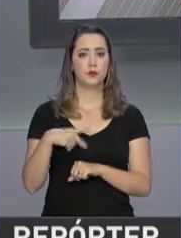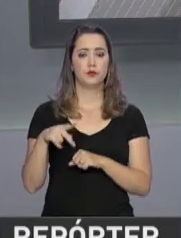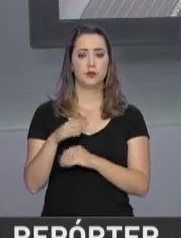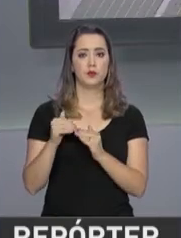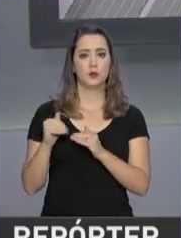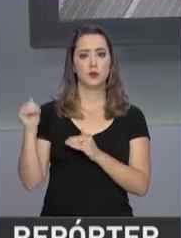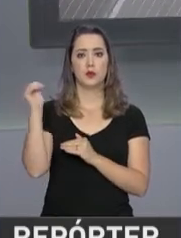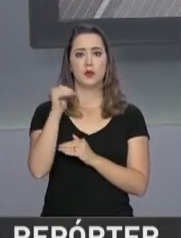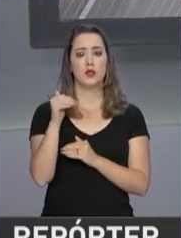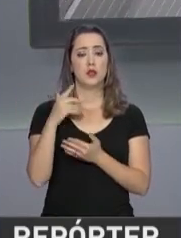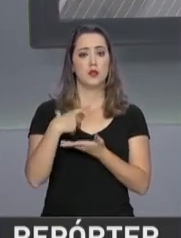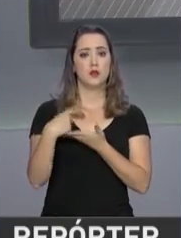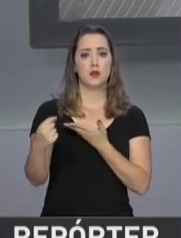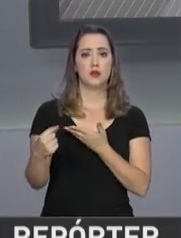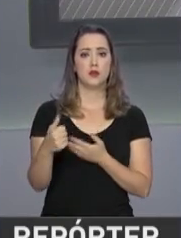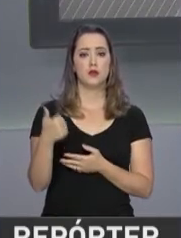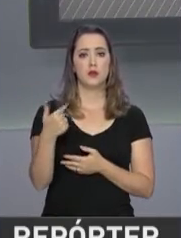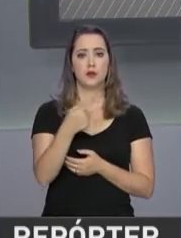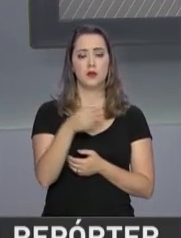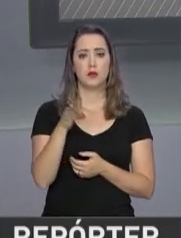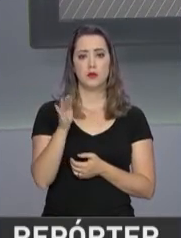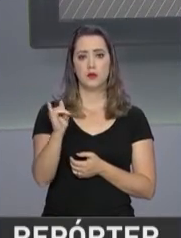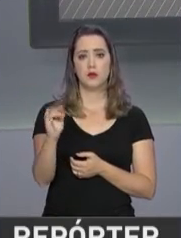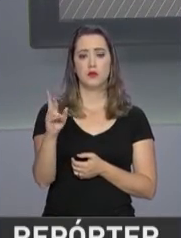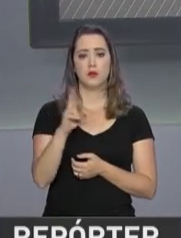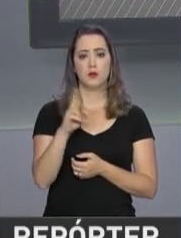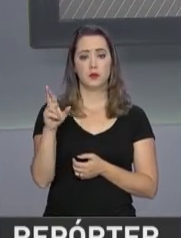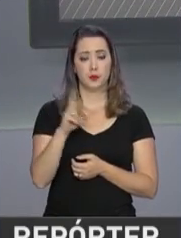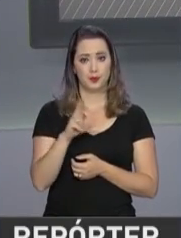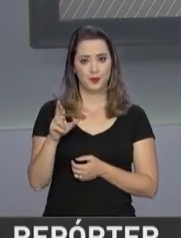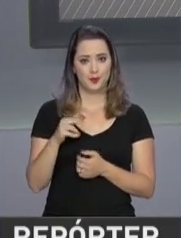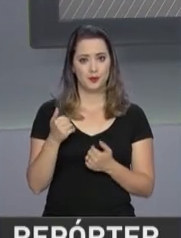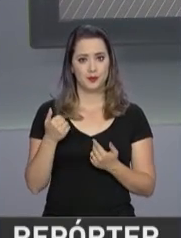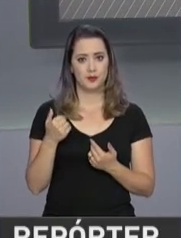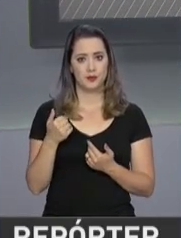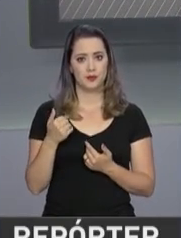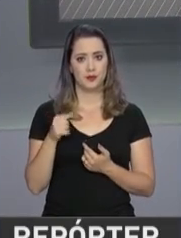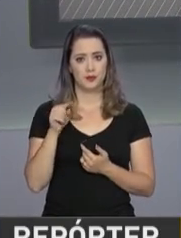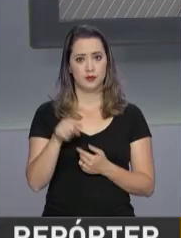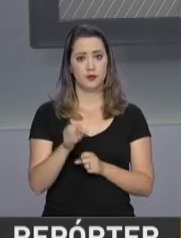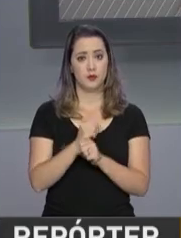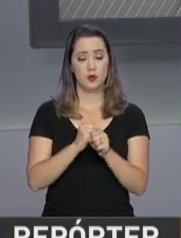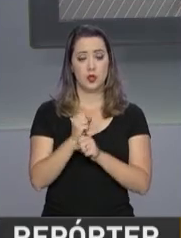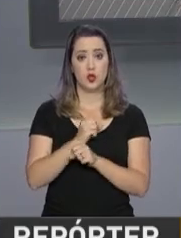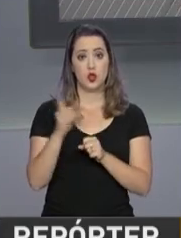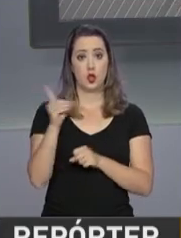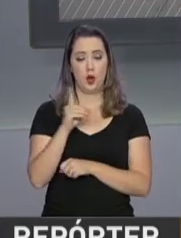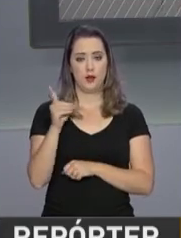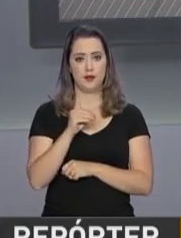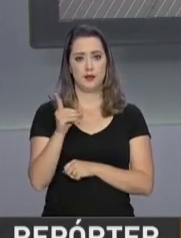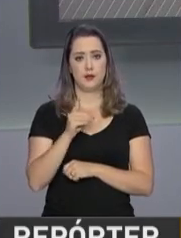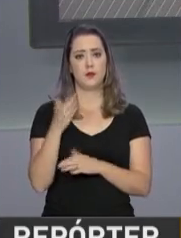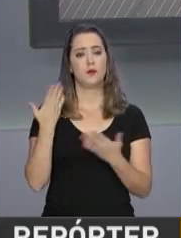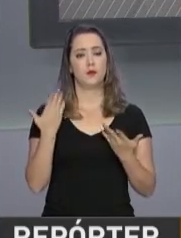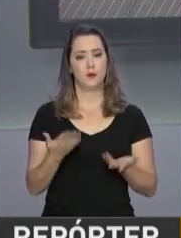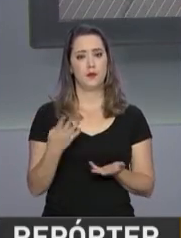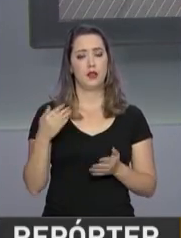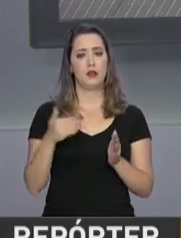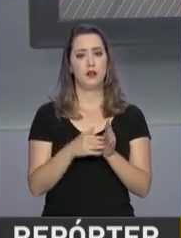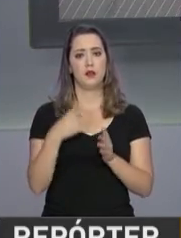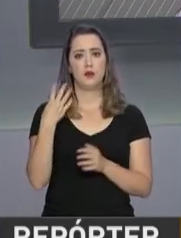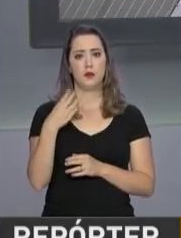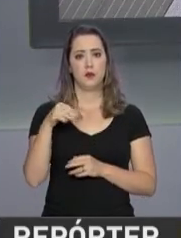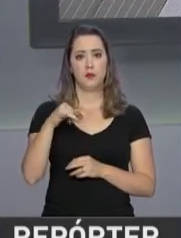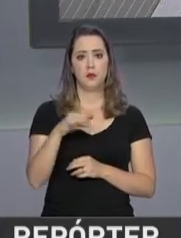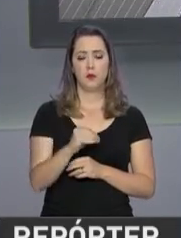supera a saída em mais de 17 bilhões e 300 milhões neste ano até o dia 4 de maio o fluxo financeiro